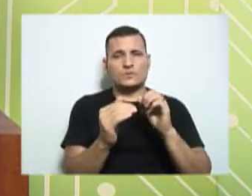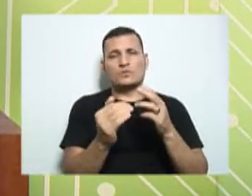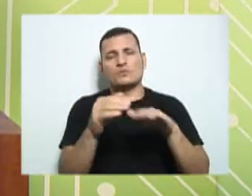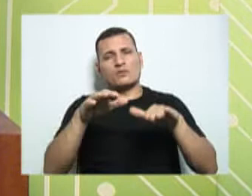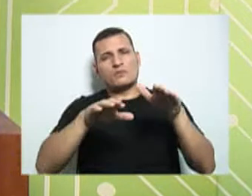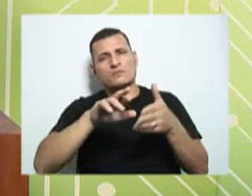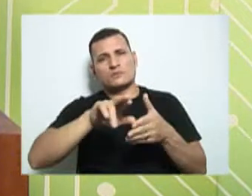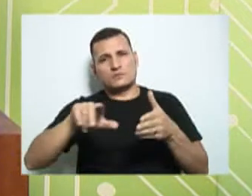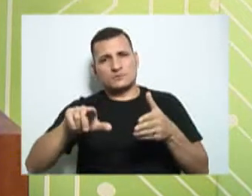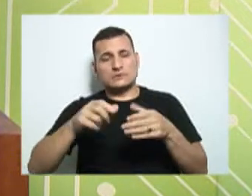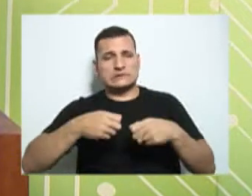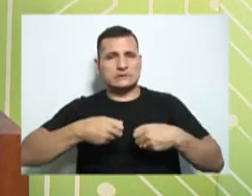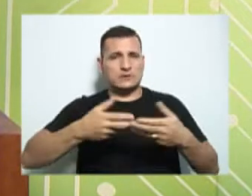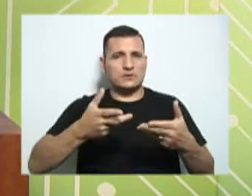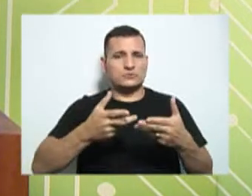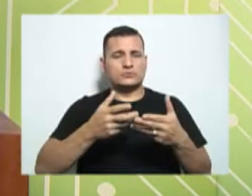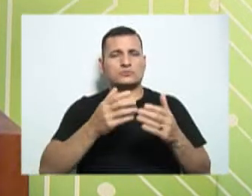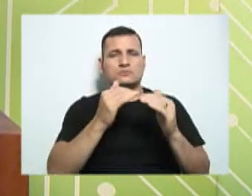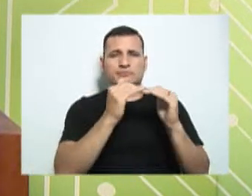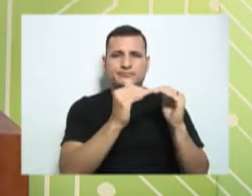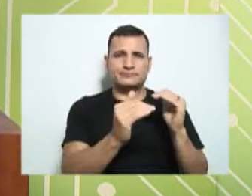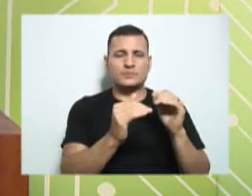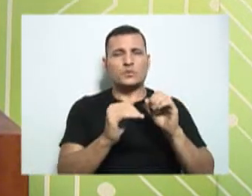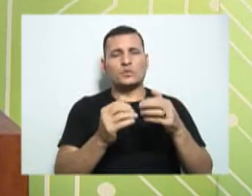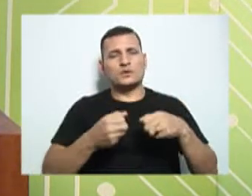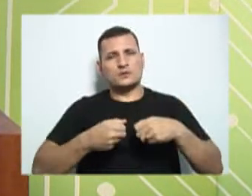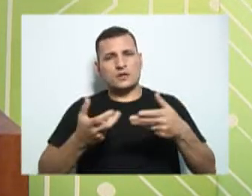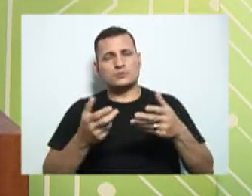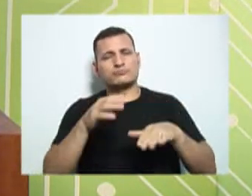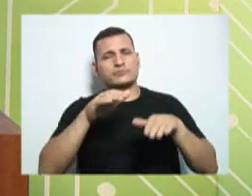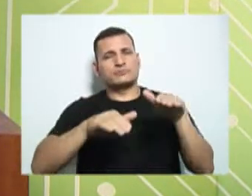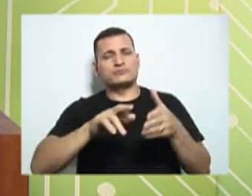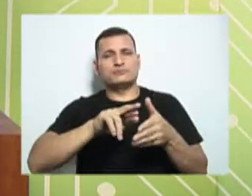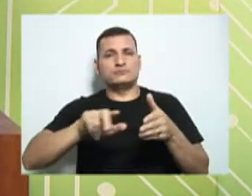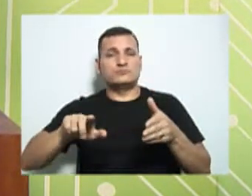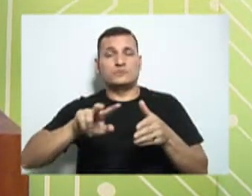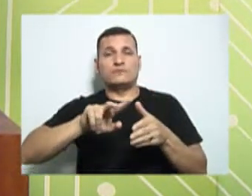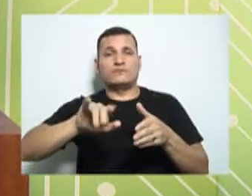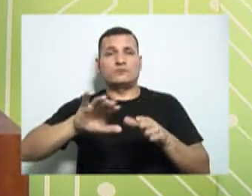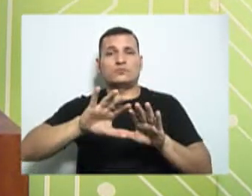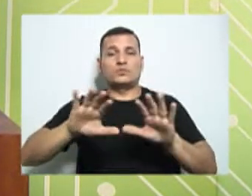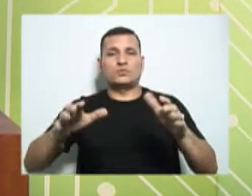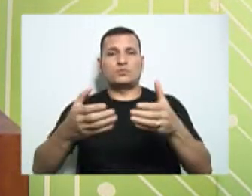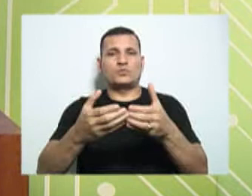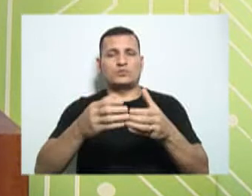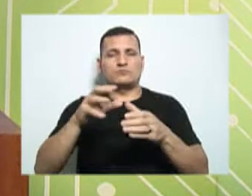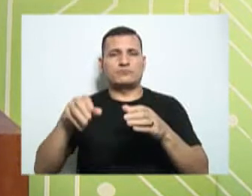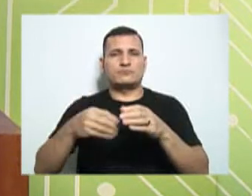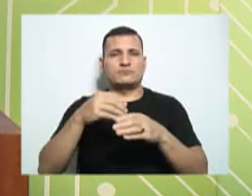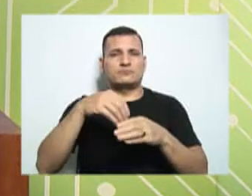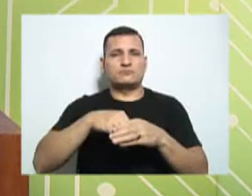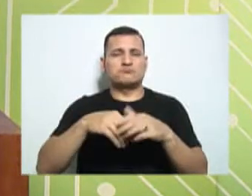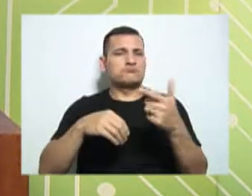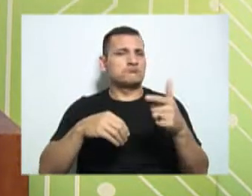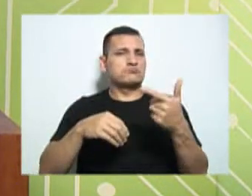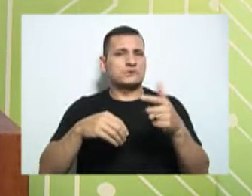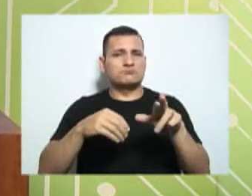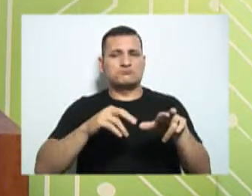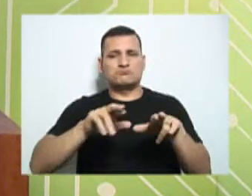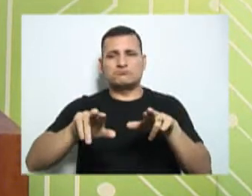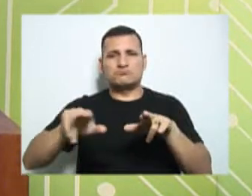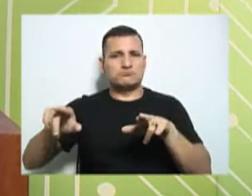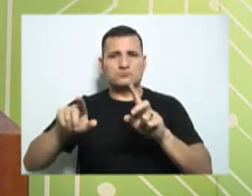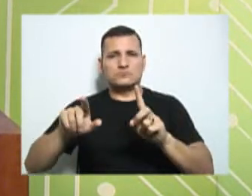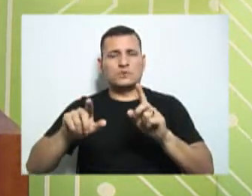despesas fixas e despesas variáveis. Vai ser agregado como um todo, ou seja, não vai ter diferenciação. Nós vamos